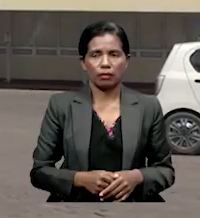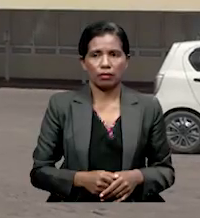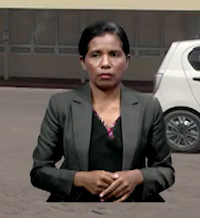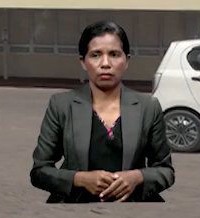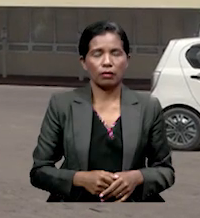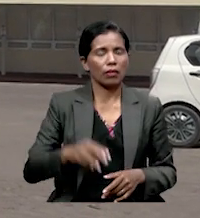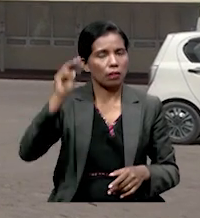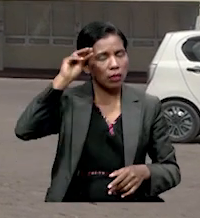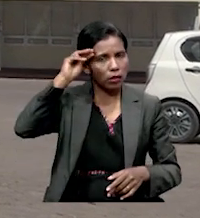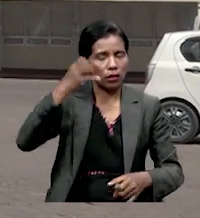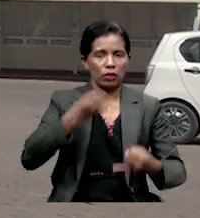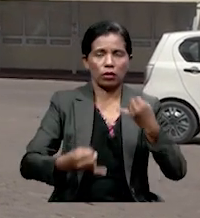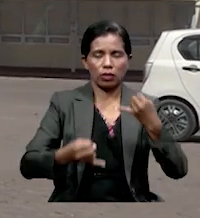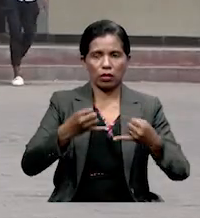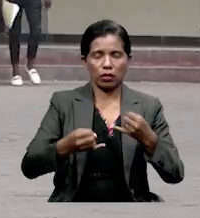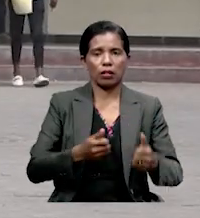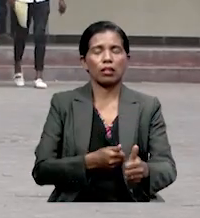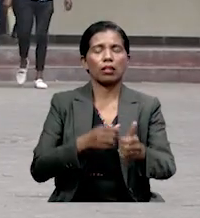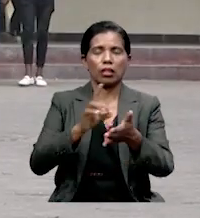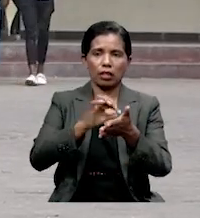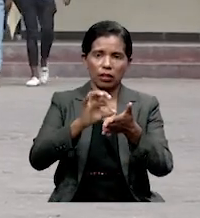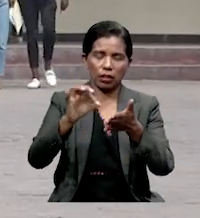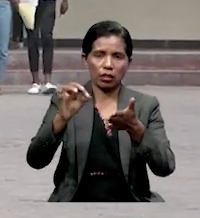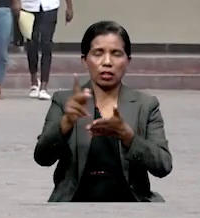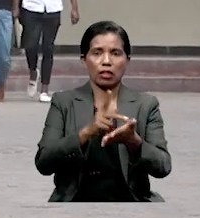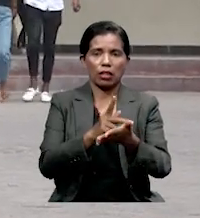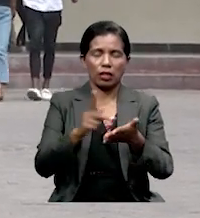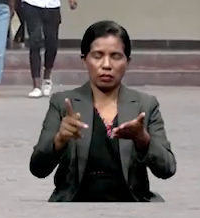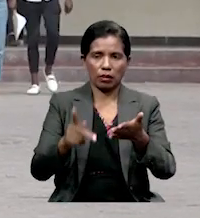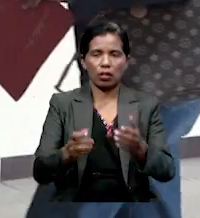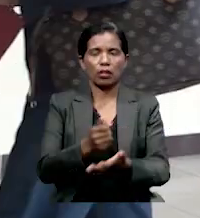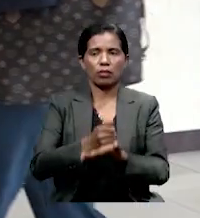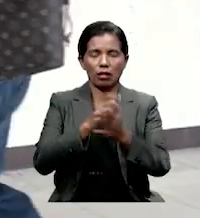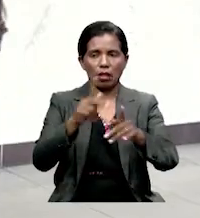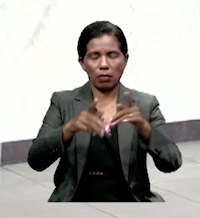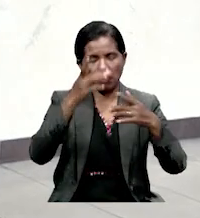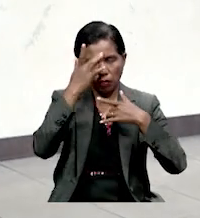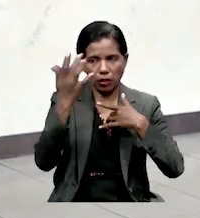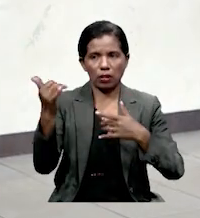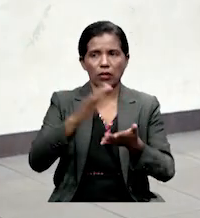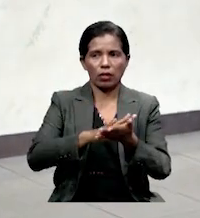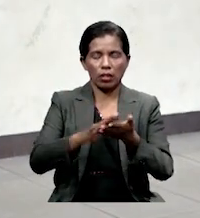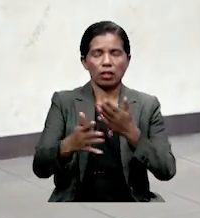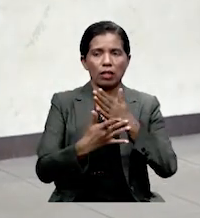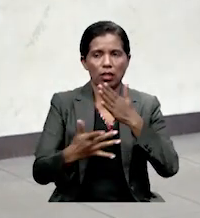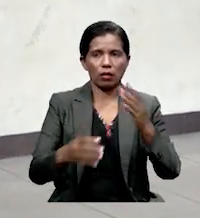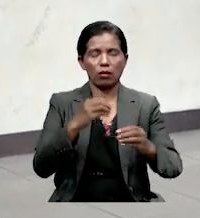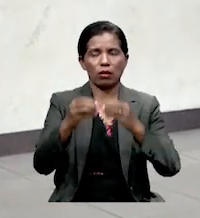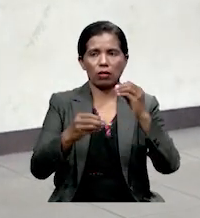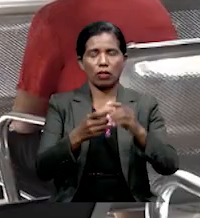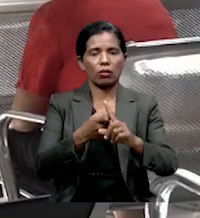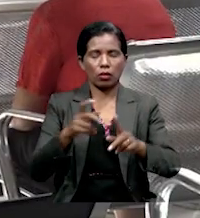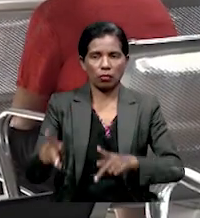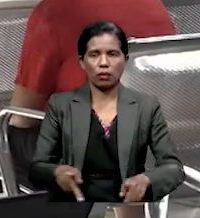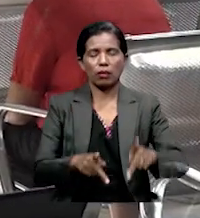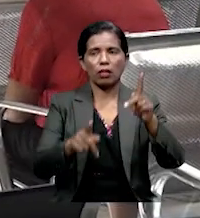Ministério de Justiça ligou-se direção registro criminal ao atendimento específico para o paciente Fasserang Sirané relacionado à lamentação do público